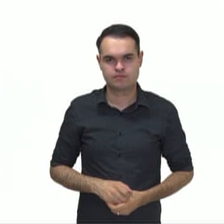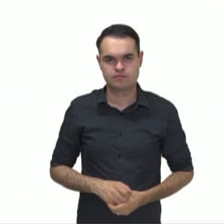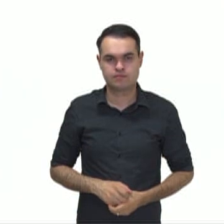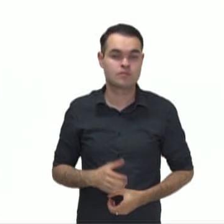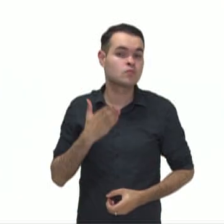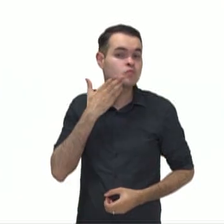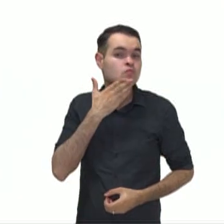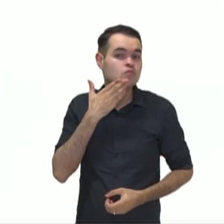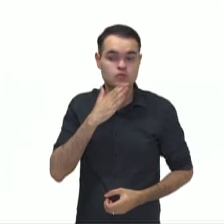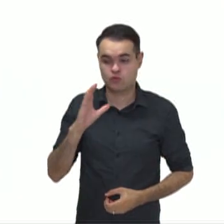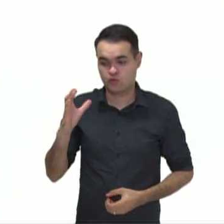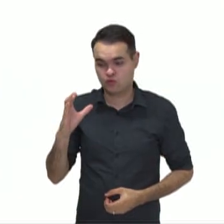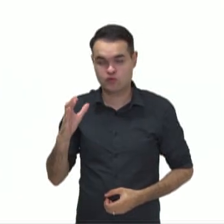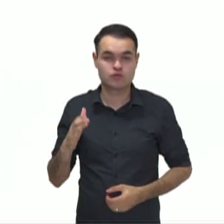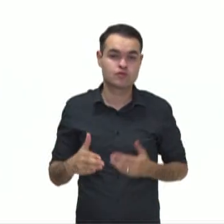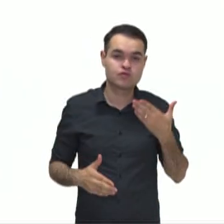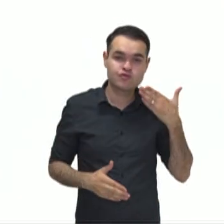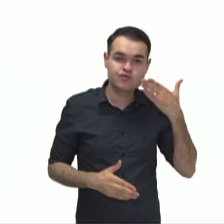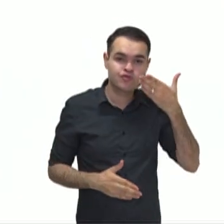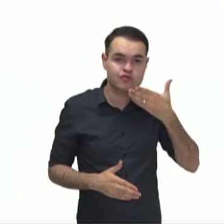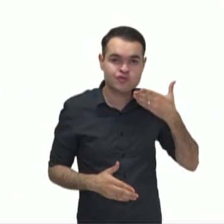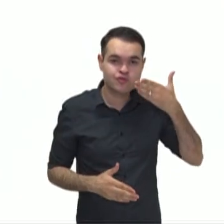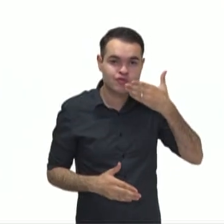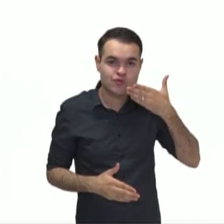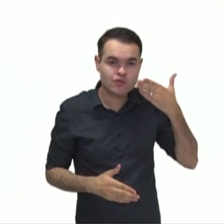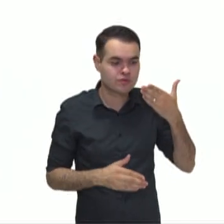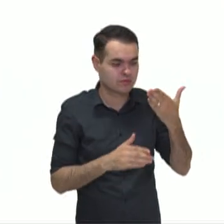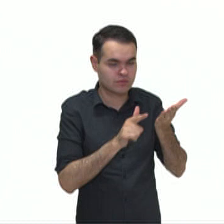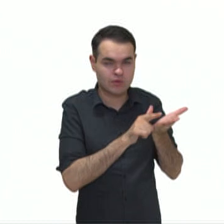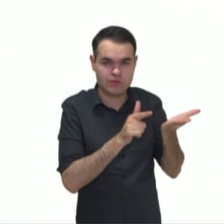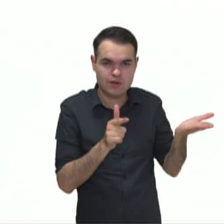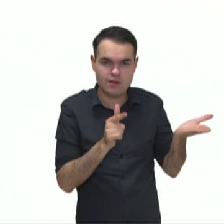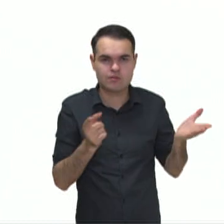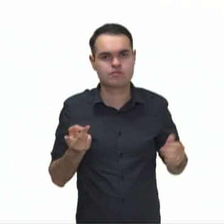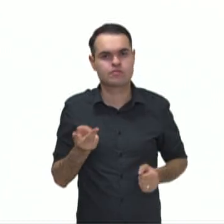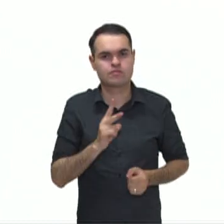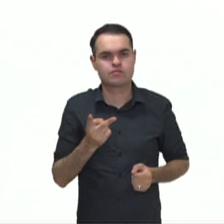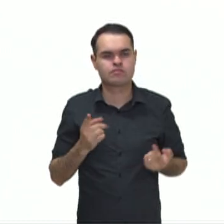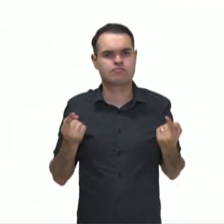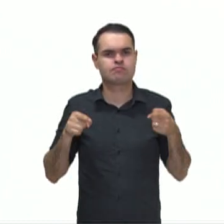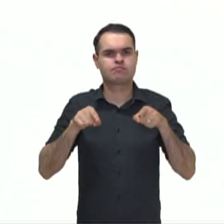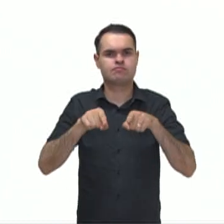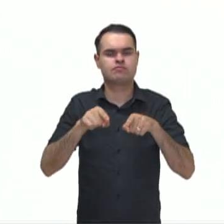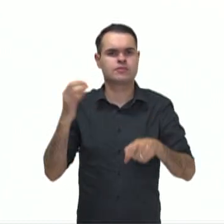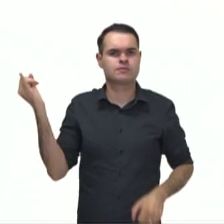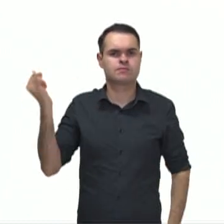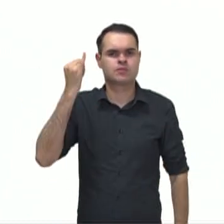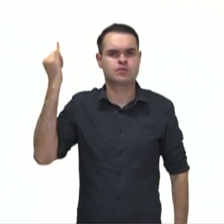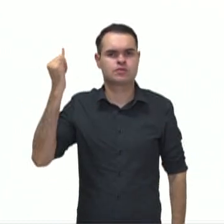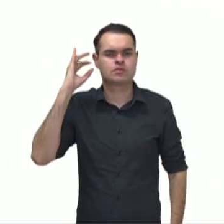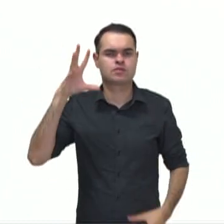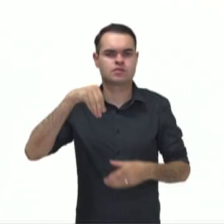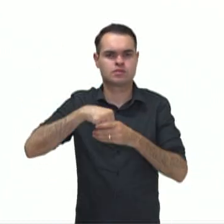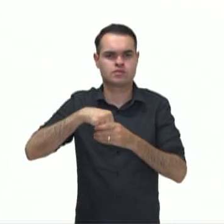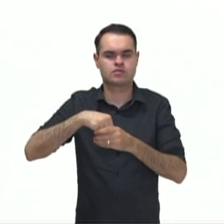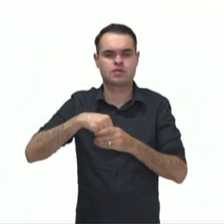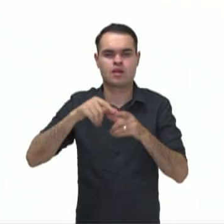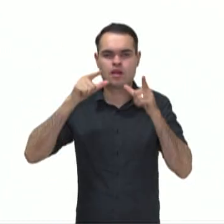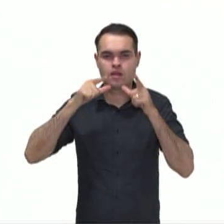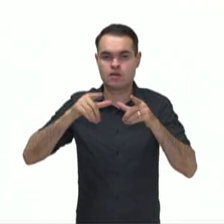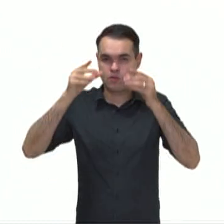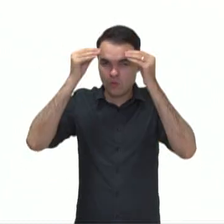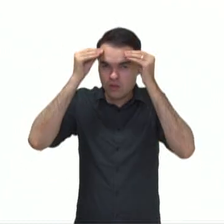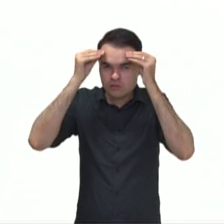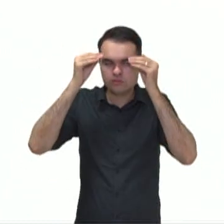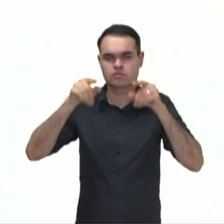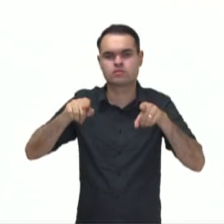discurso científico e jornalístico. São características importantes que fundamentam a linguagem desse texto. Uma